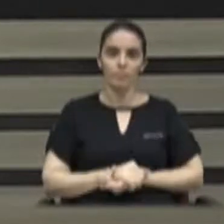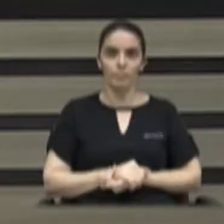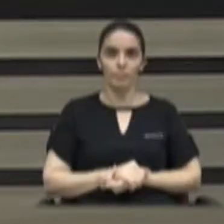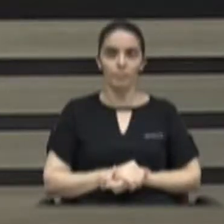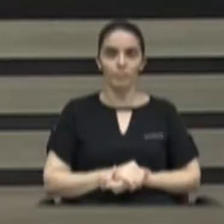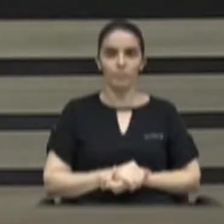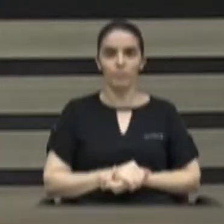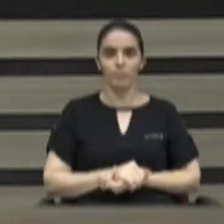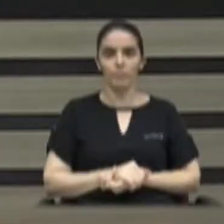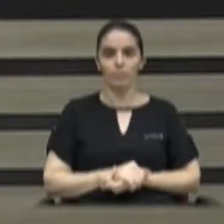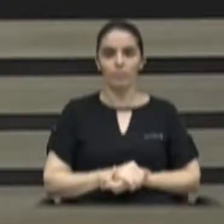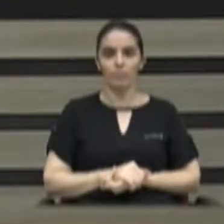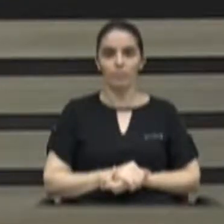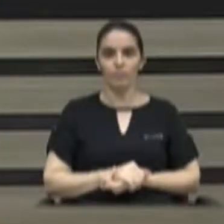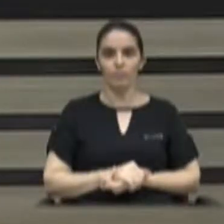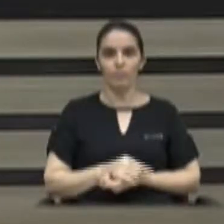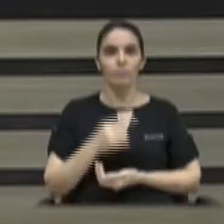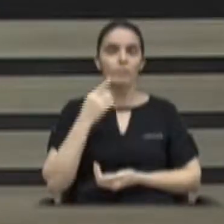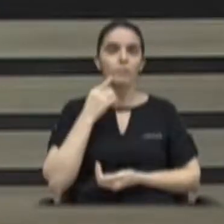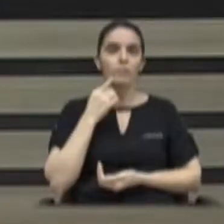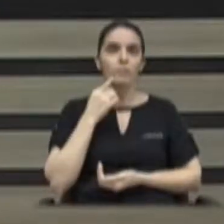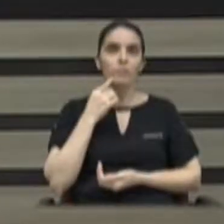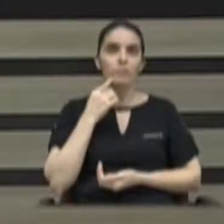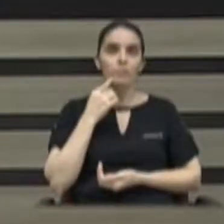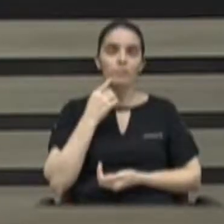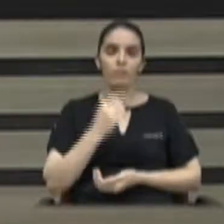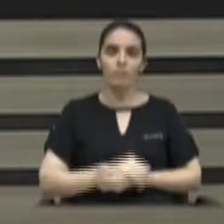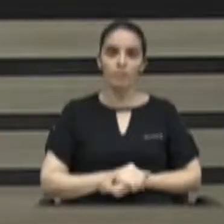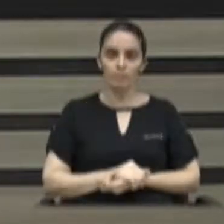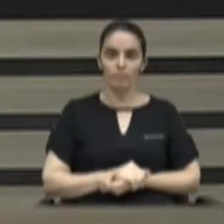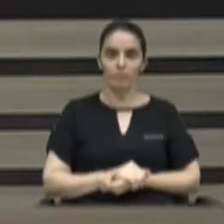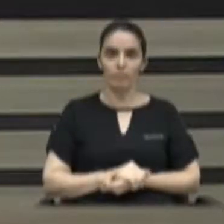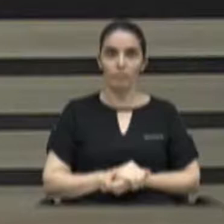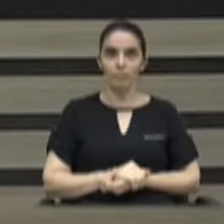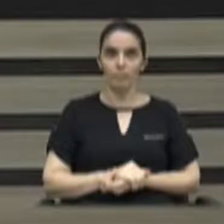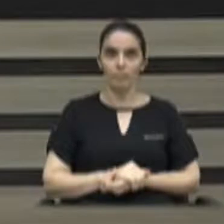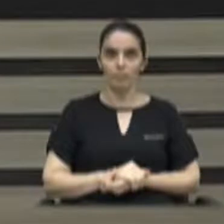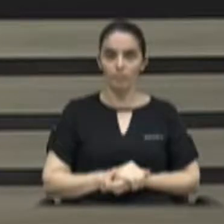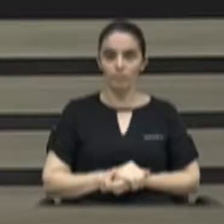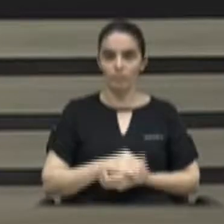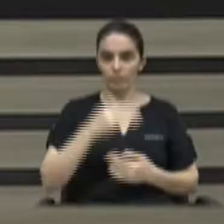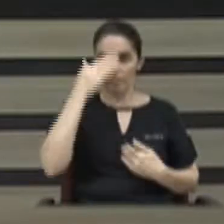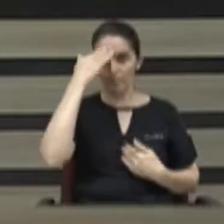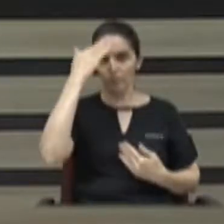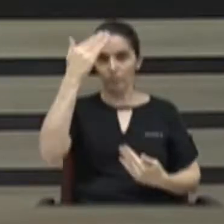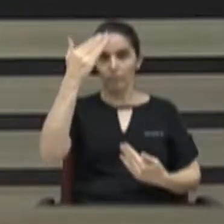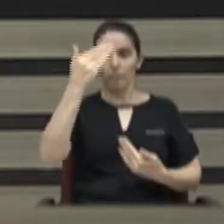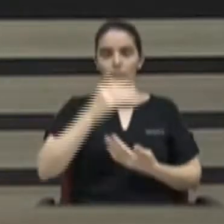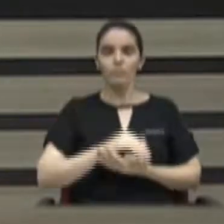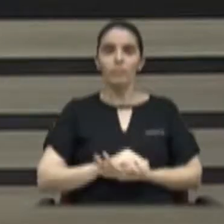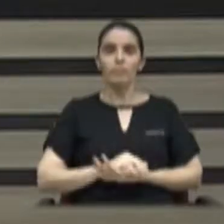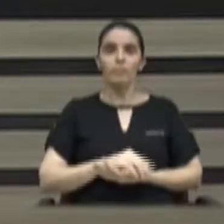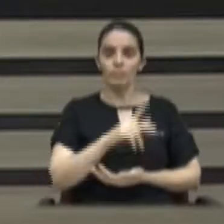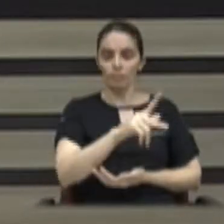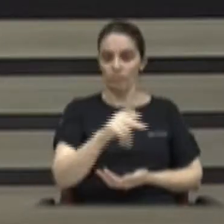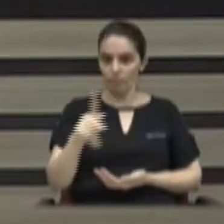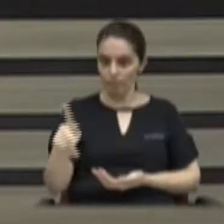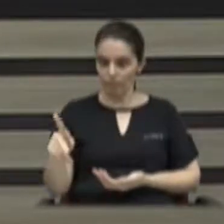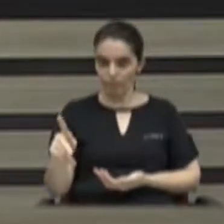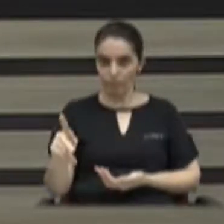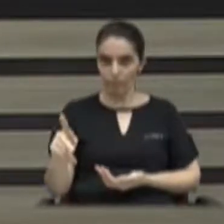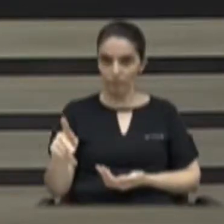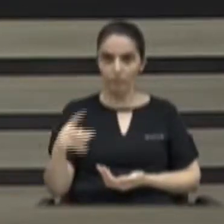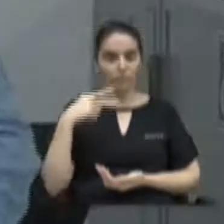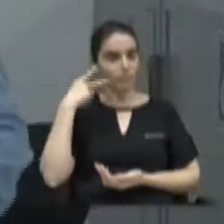presidente. A palavra, vereador Cleiton Silva. Senhor presidente, nobres pares, público presente, como eu